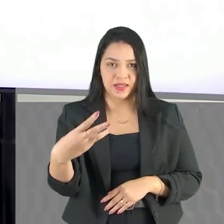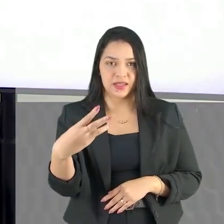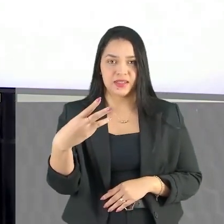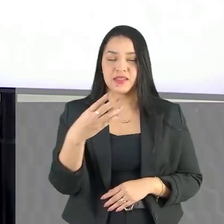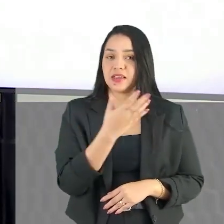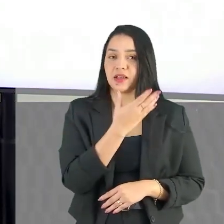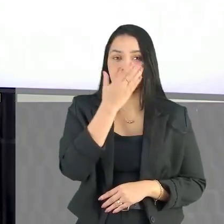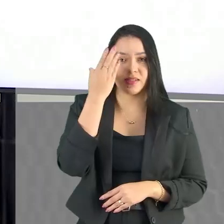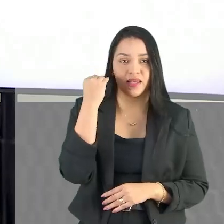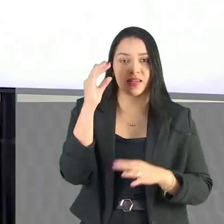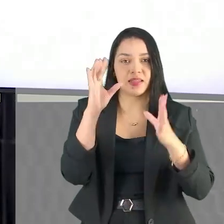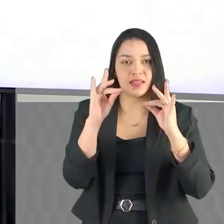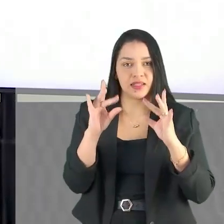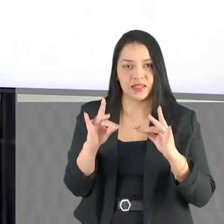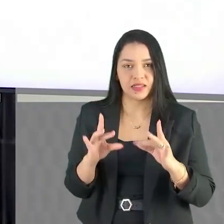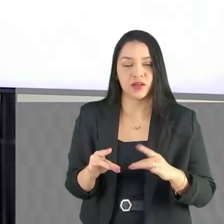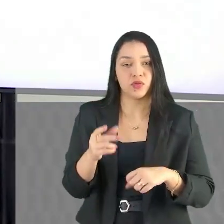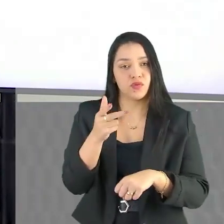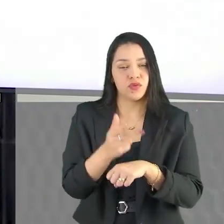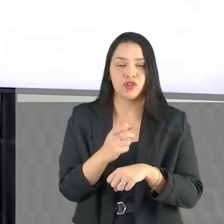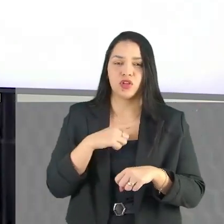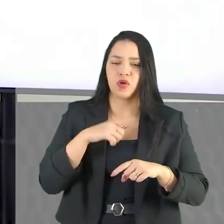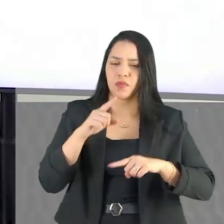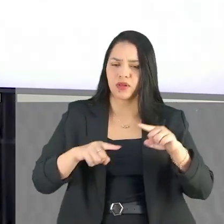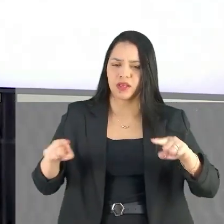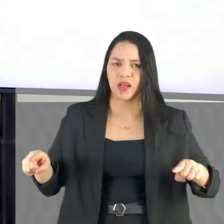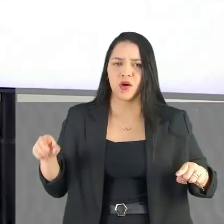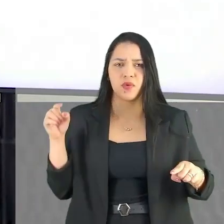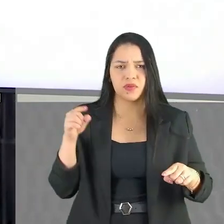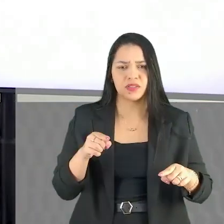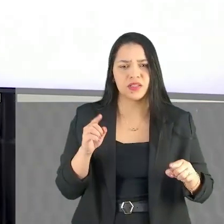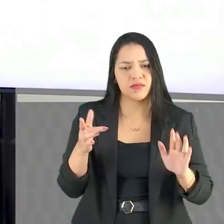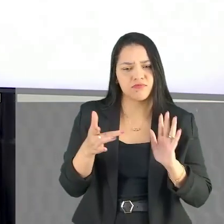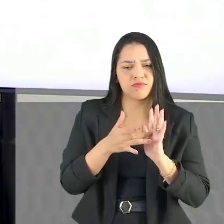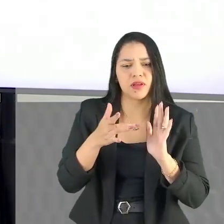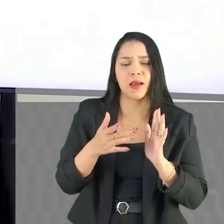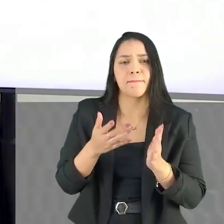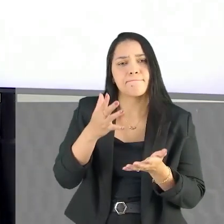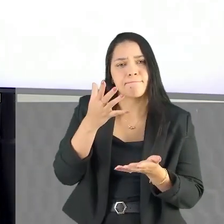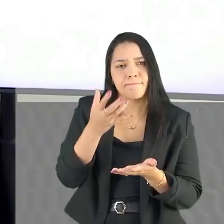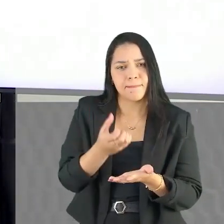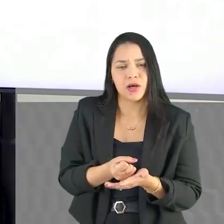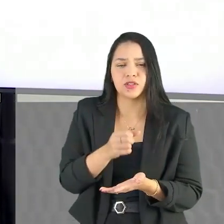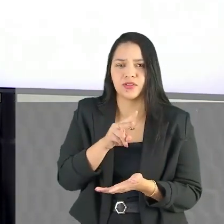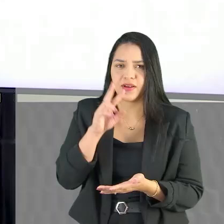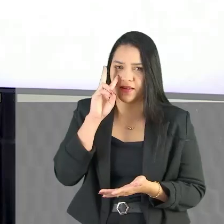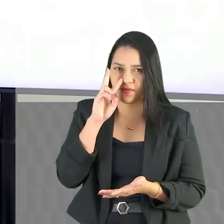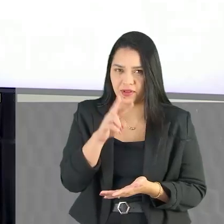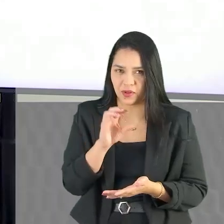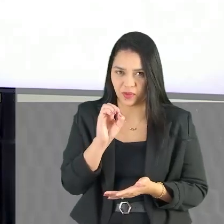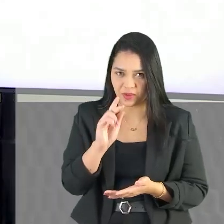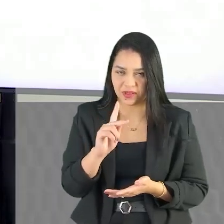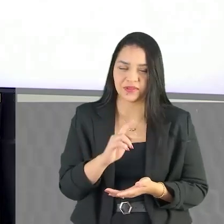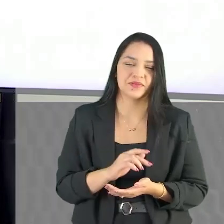Não esquece que na descrição do nosso vídeo aqui tem um materialzinho, você clica lá, baixa esse material e vai acompanhando, tá bom?